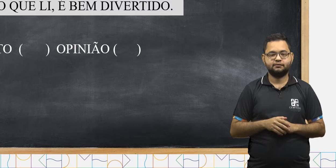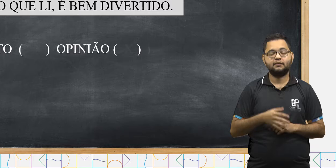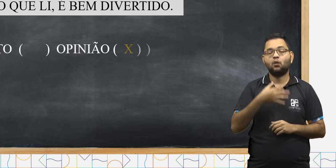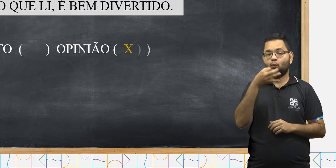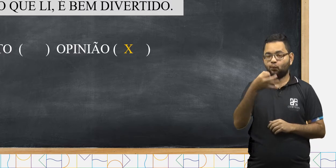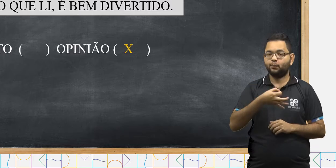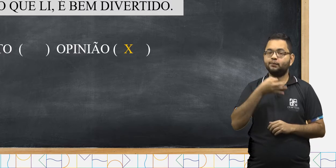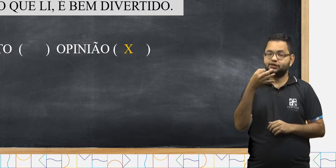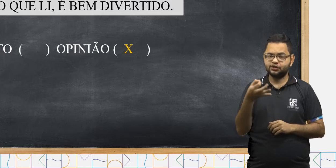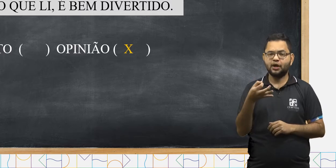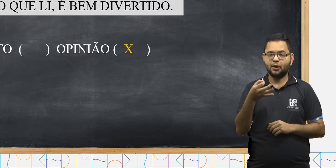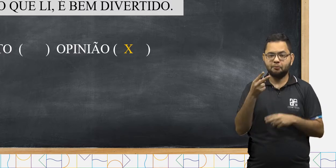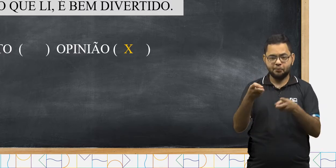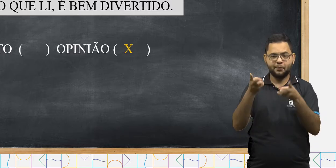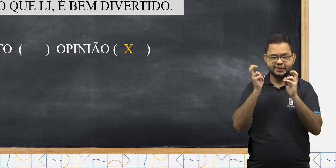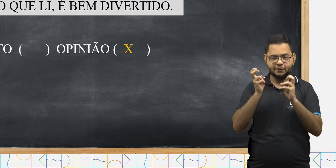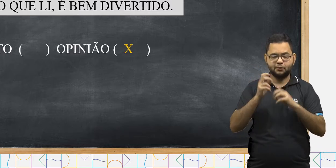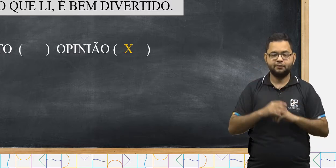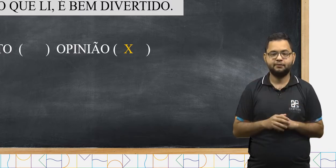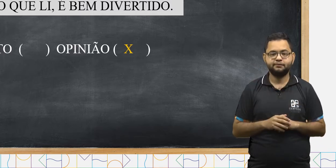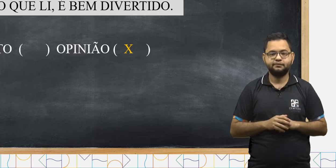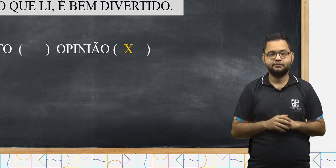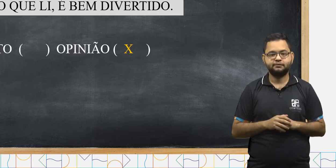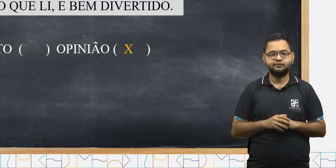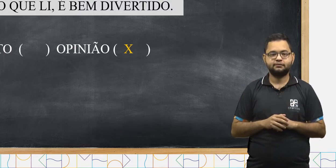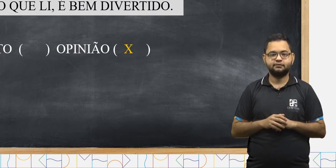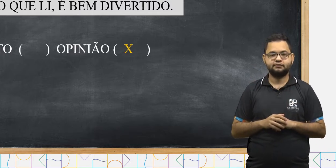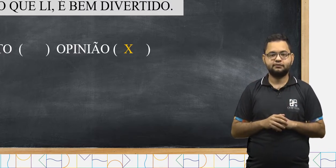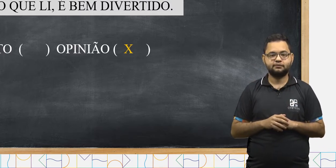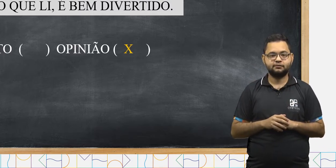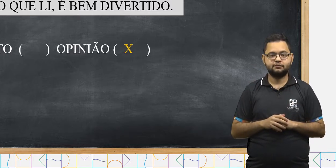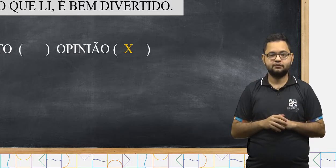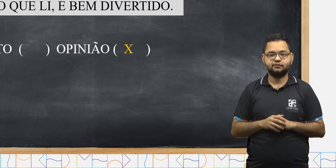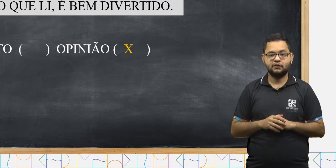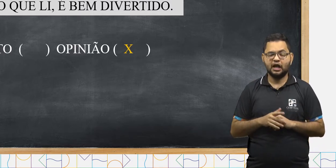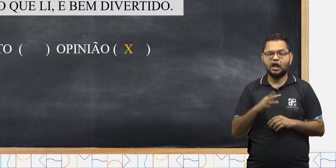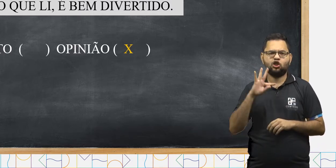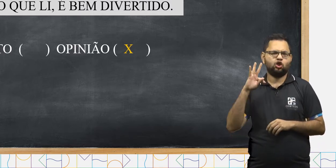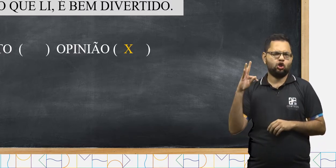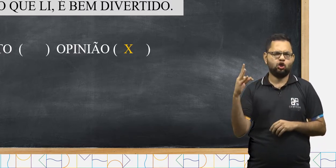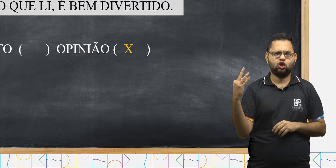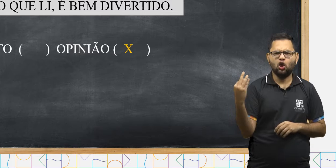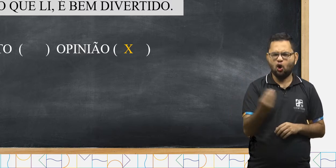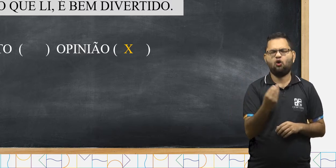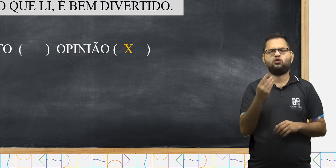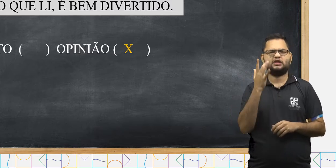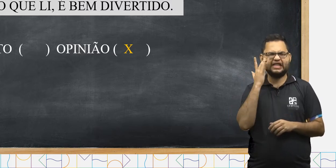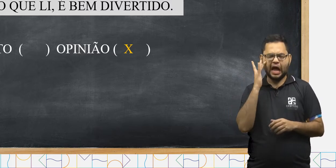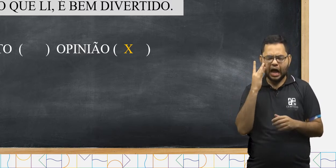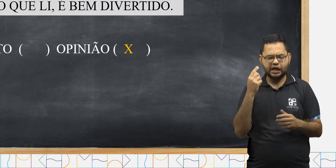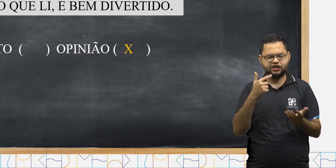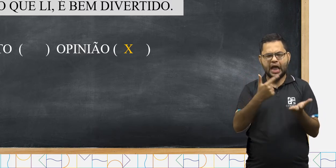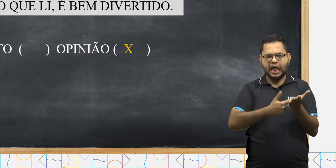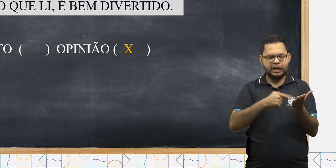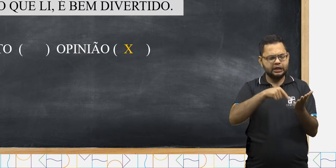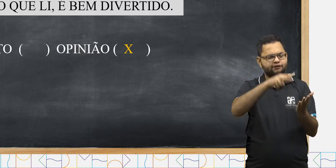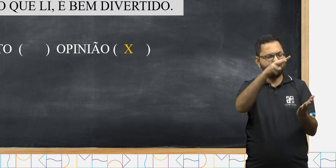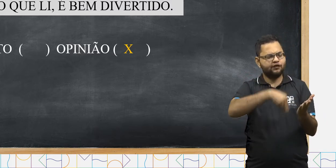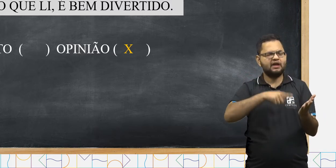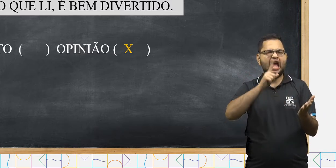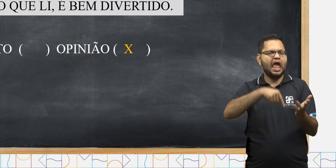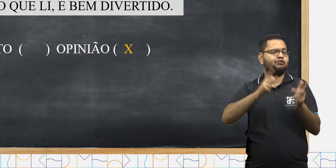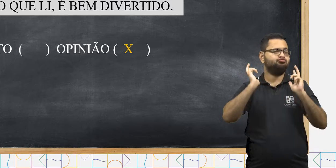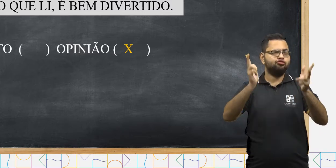correta? Veja, é uma opinião. Não necessariamente todos devem achar